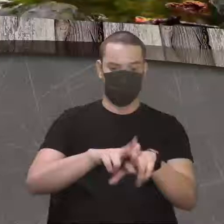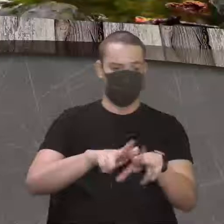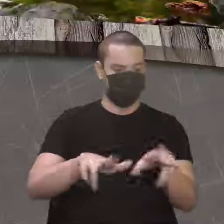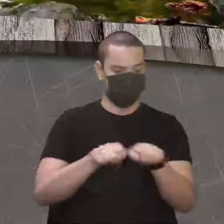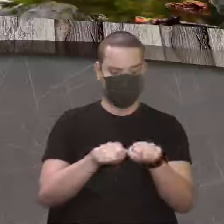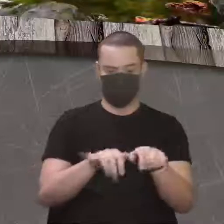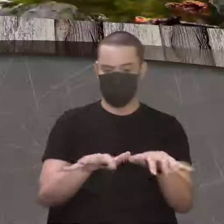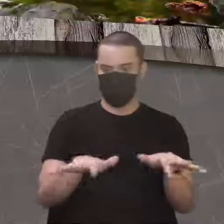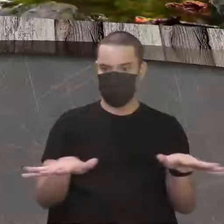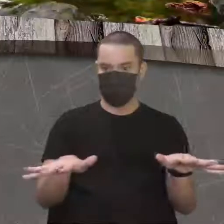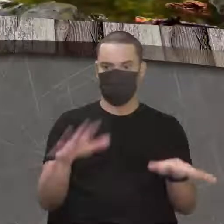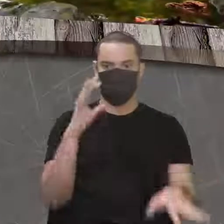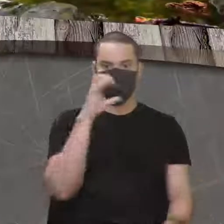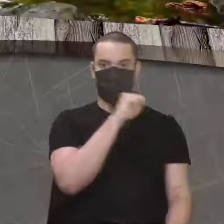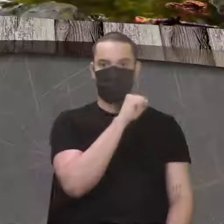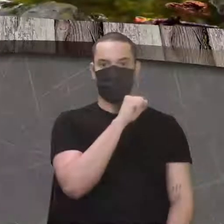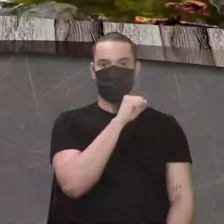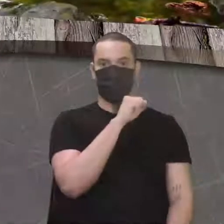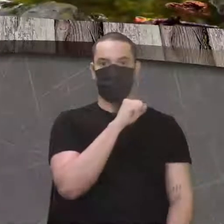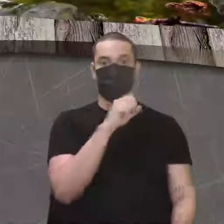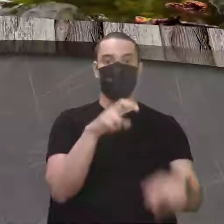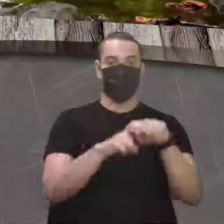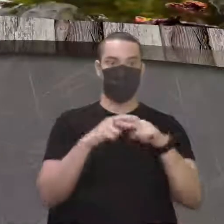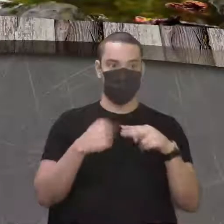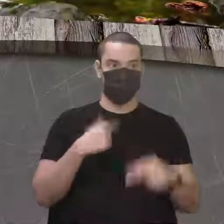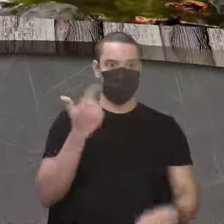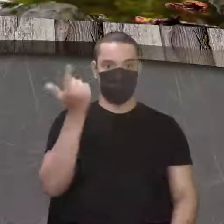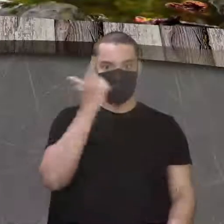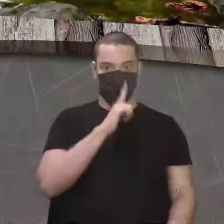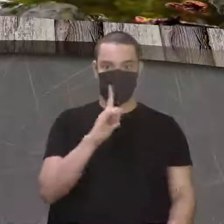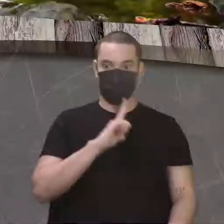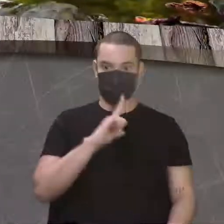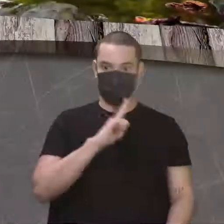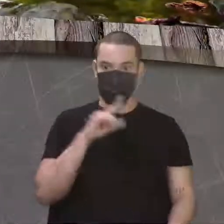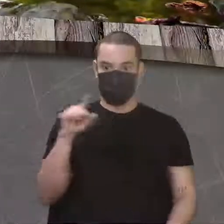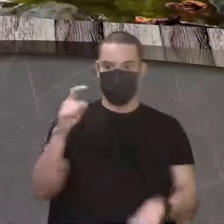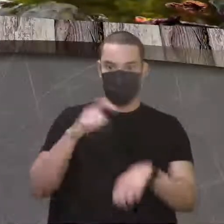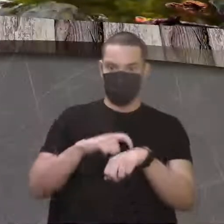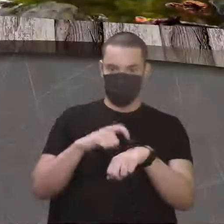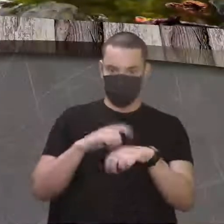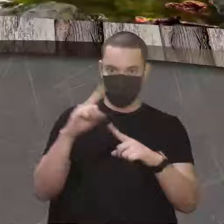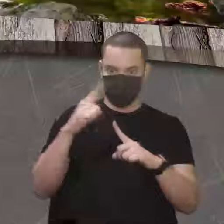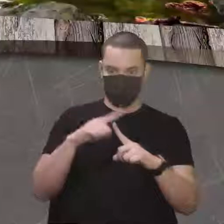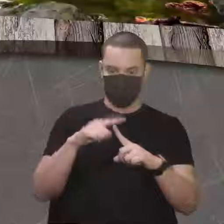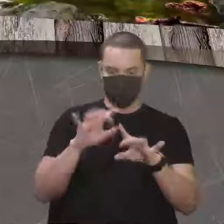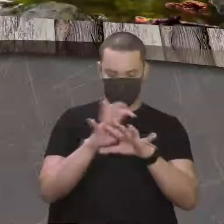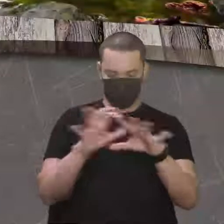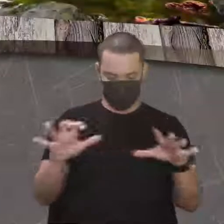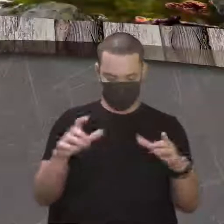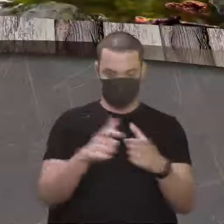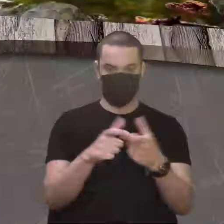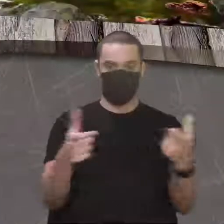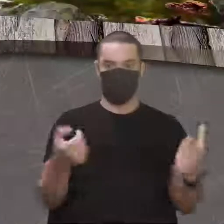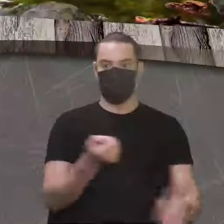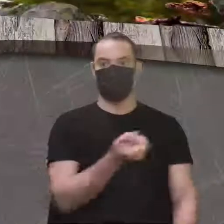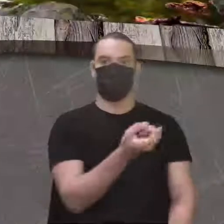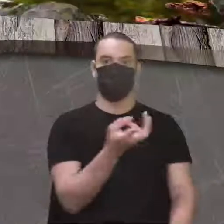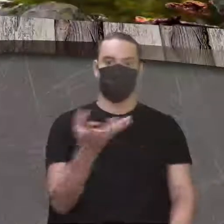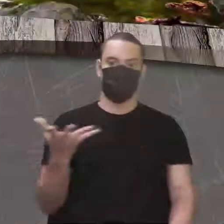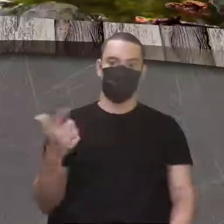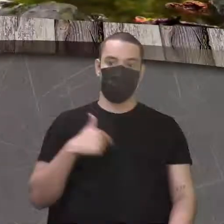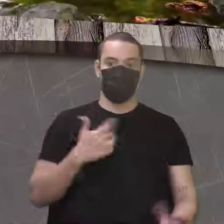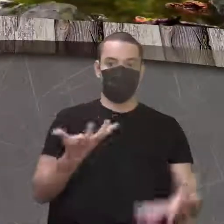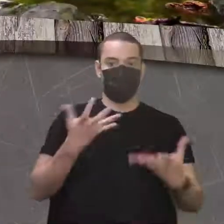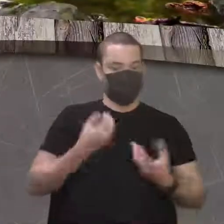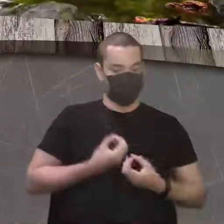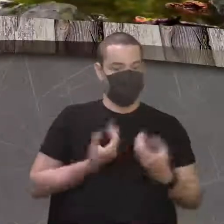várias, certo? E aí eu consigo obter, nesse tipo de reprodução, maior quantidade daquilo que eu